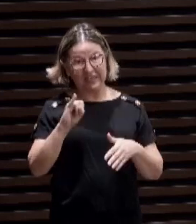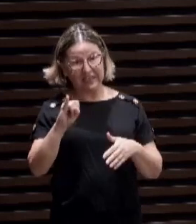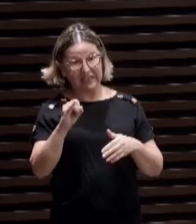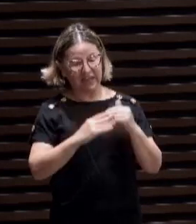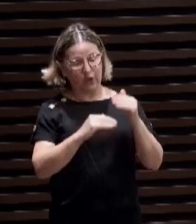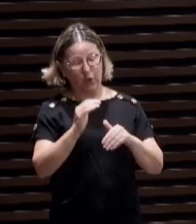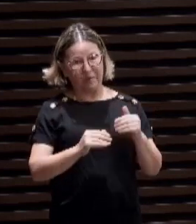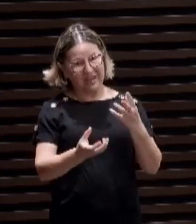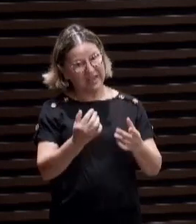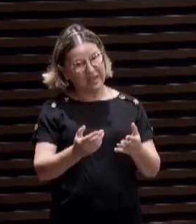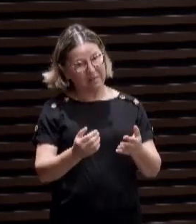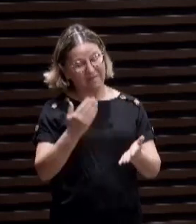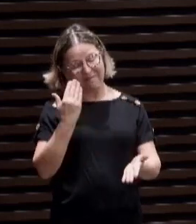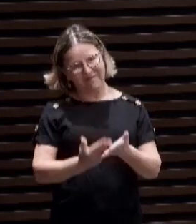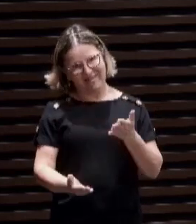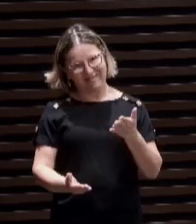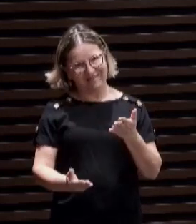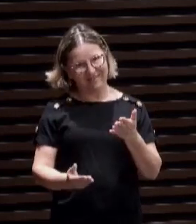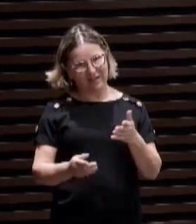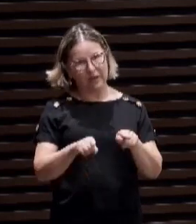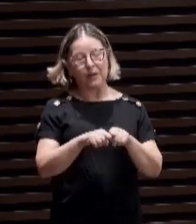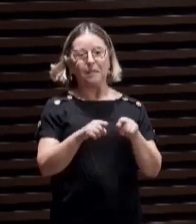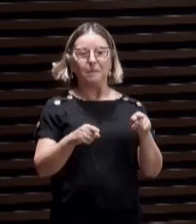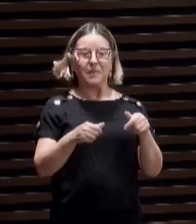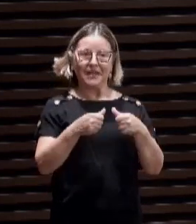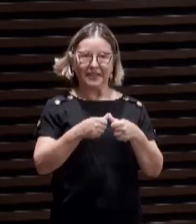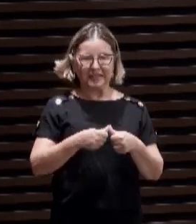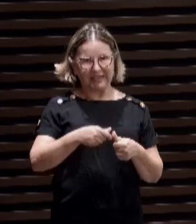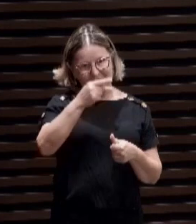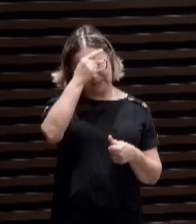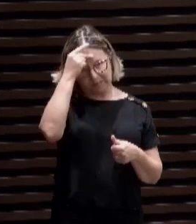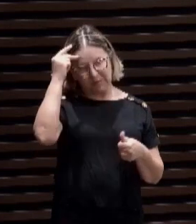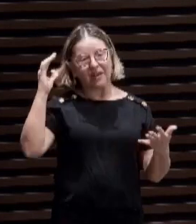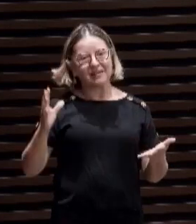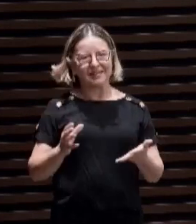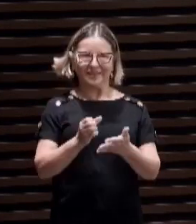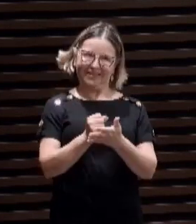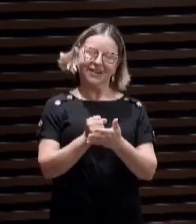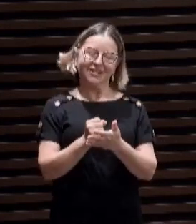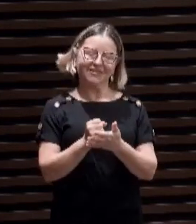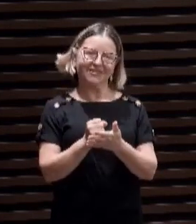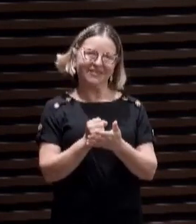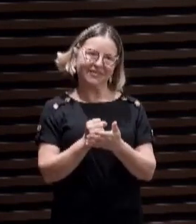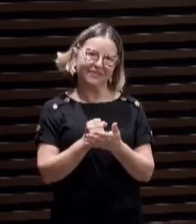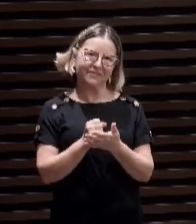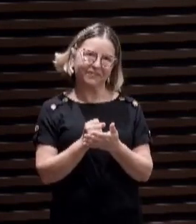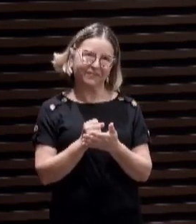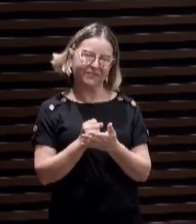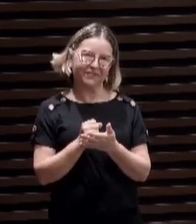queimar, sofrerá ele dano, mas esse mesmo será salvo, todavia, como